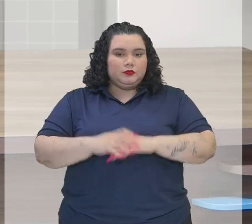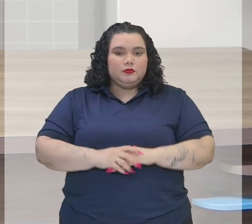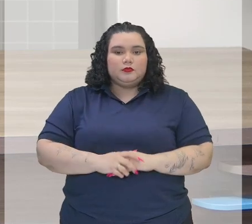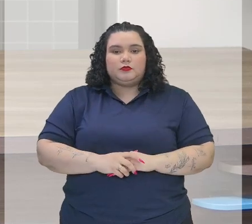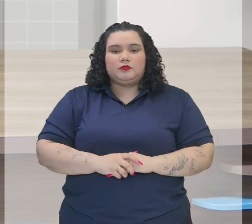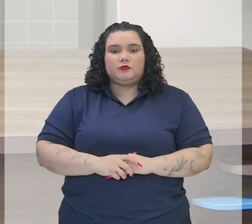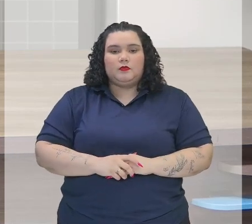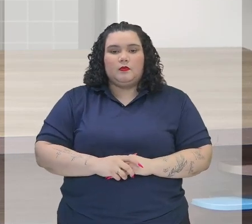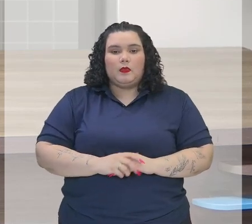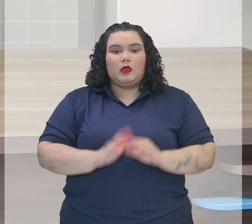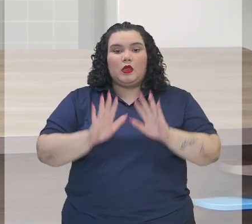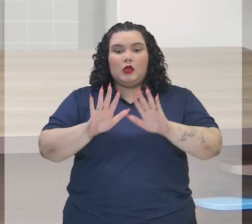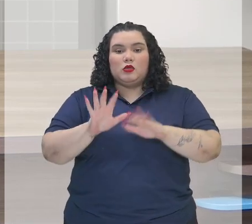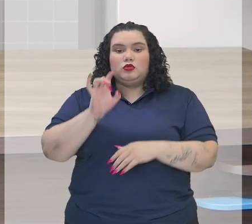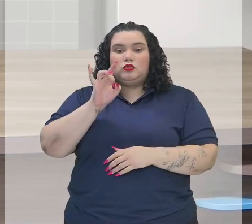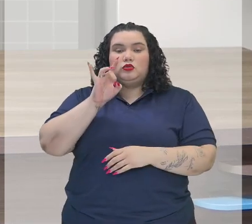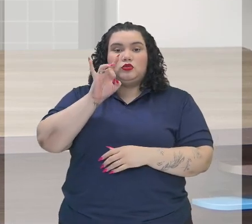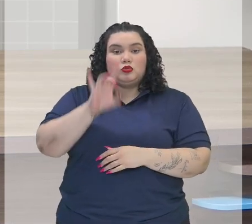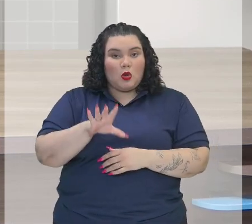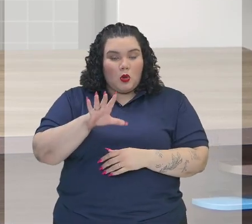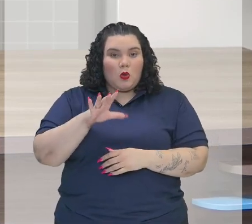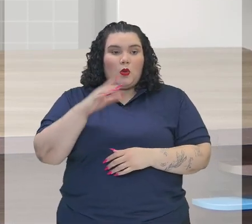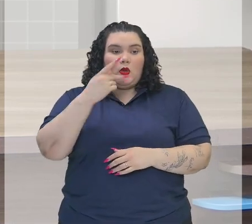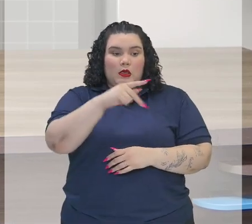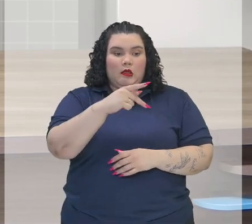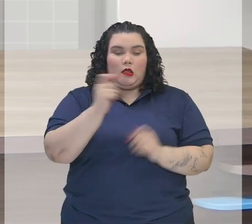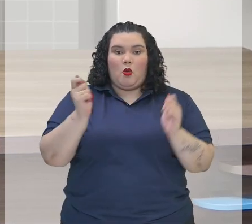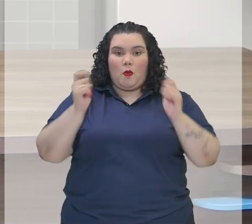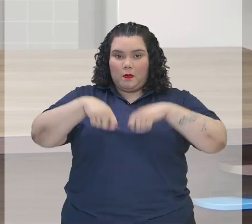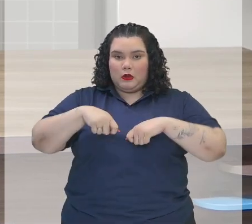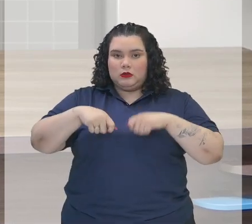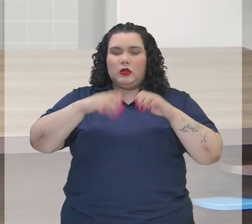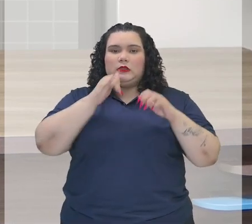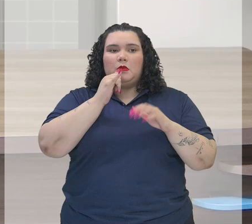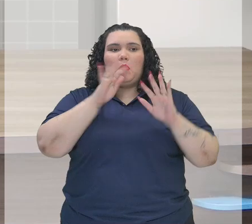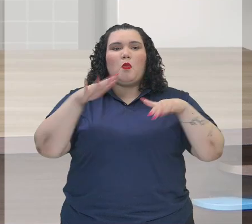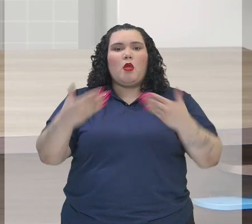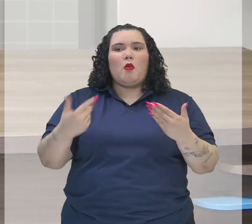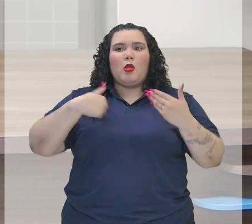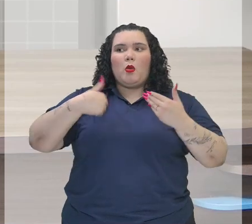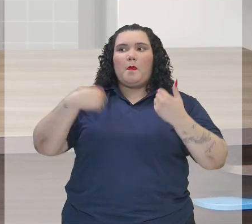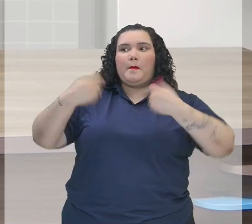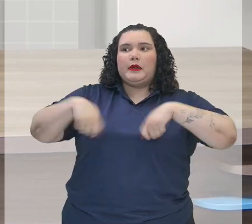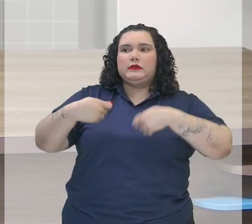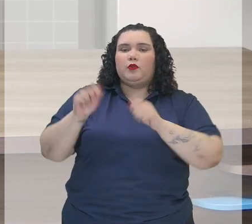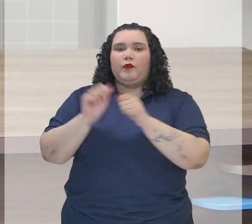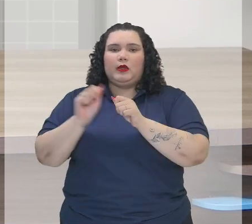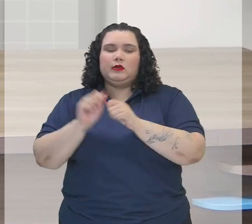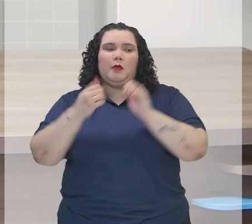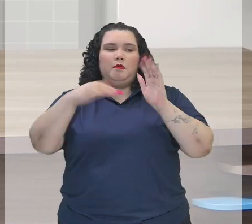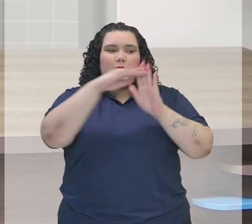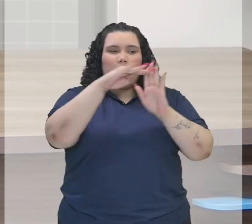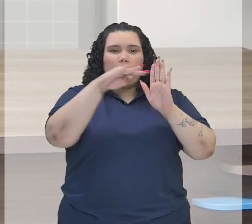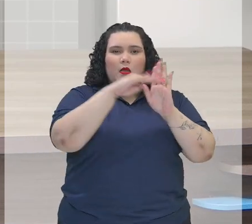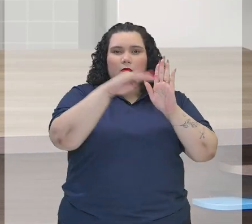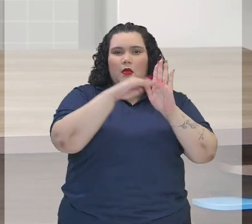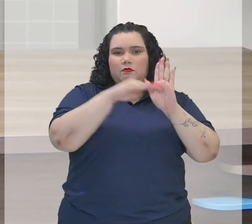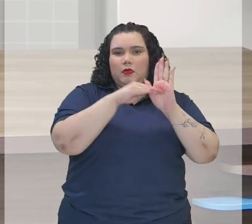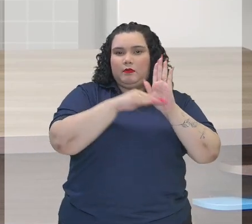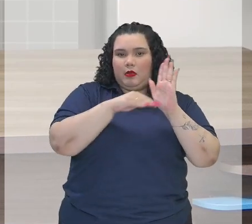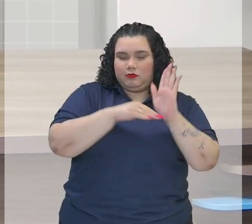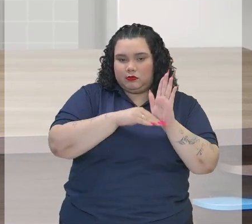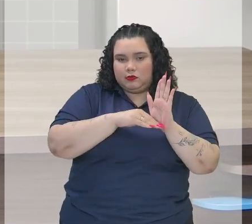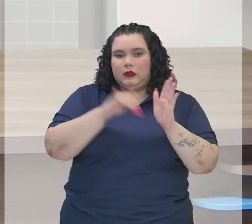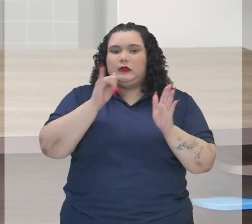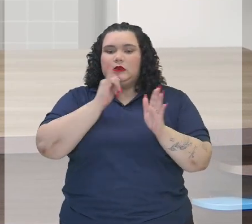Só o exercício de listar o que ele precisa fazer, e isso também vale para você, professor presencial. Ah, hoje eu tenho